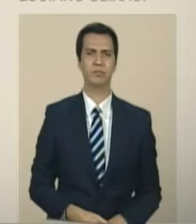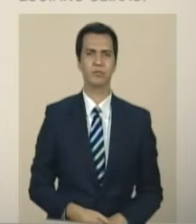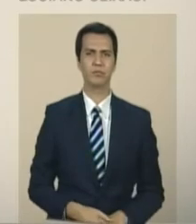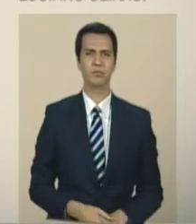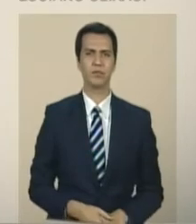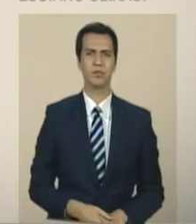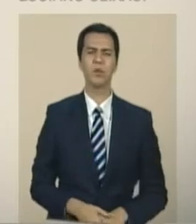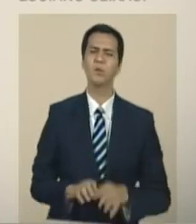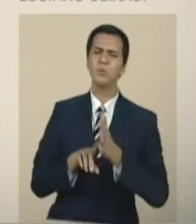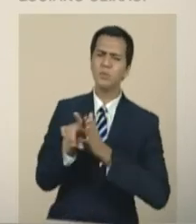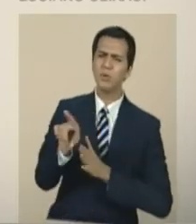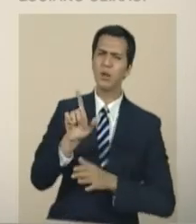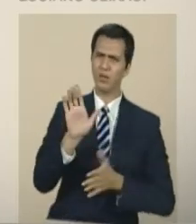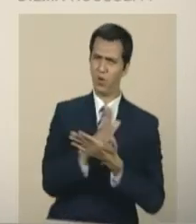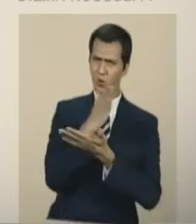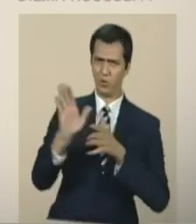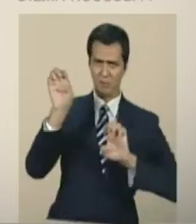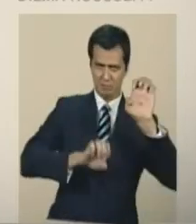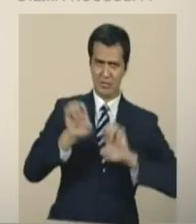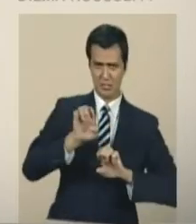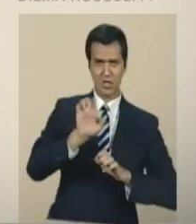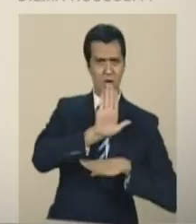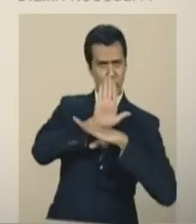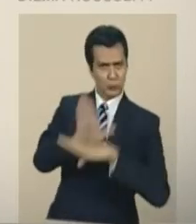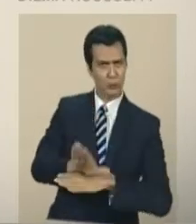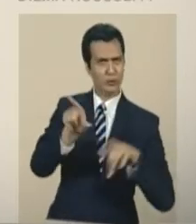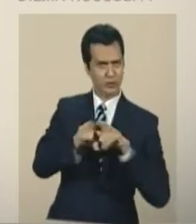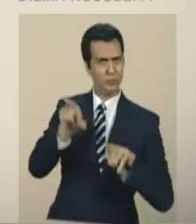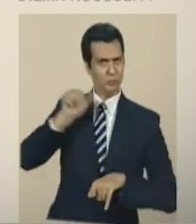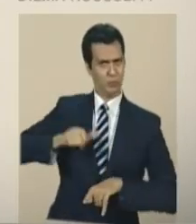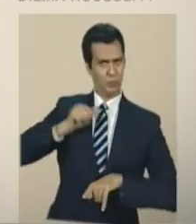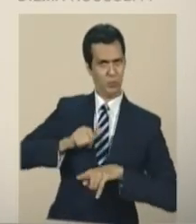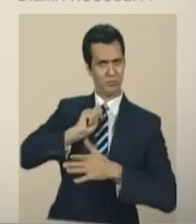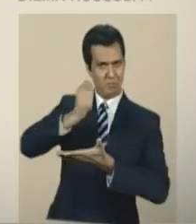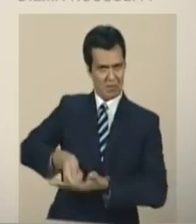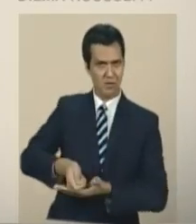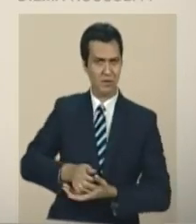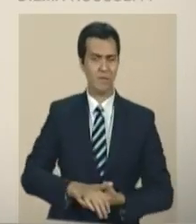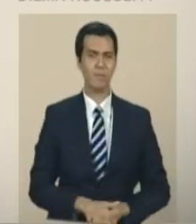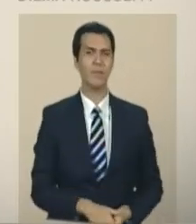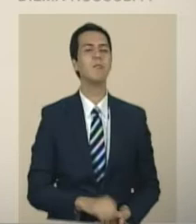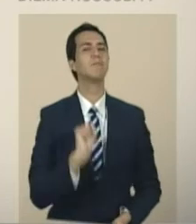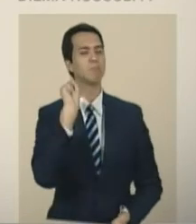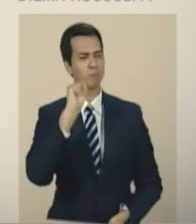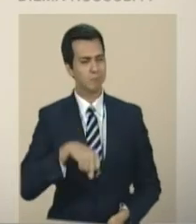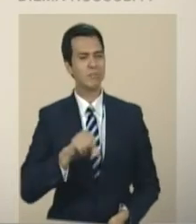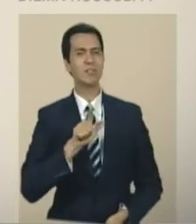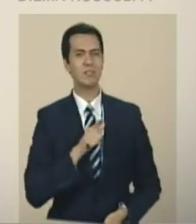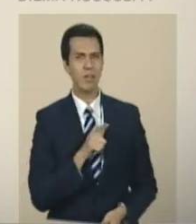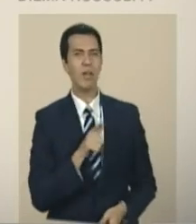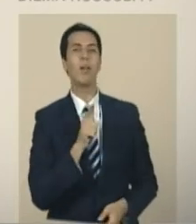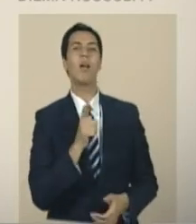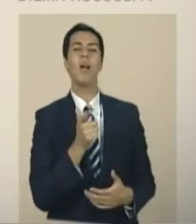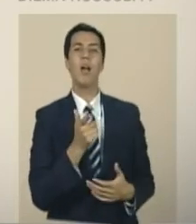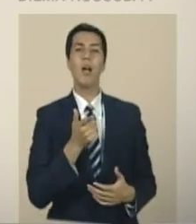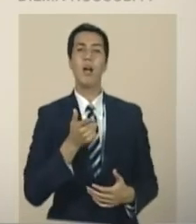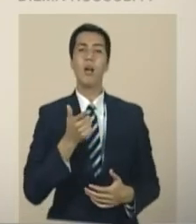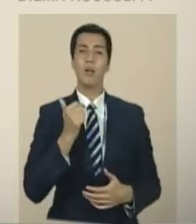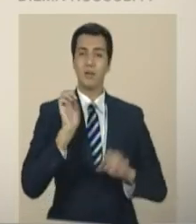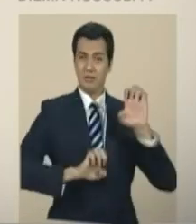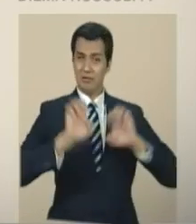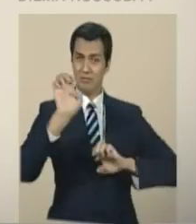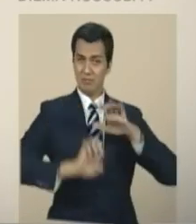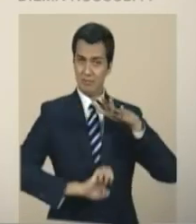vão bancar bolsas de estudos no exterior não é presidenta adesão das empresas está sendo um sucesso quando nós lançamos o programa